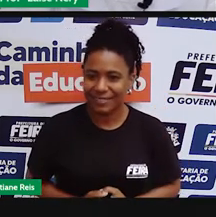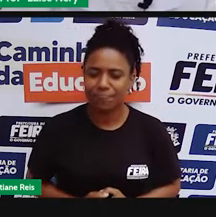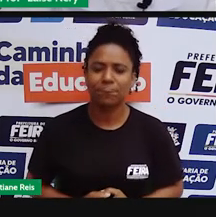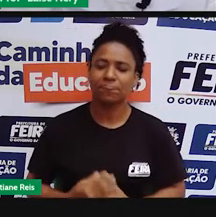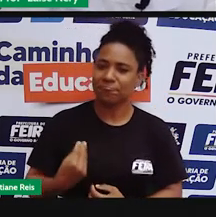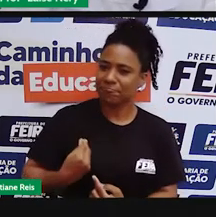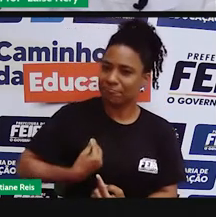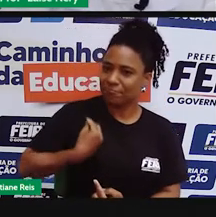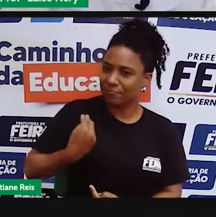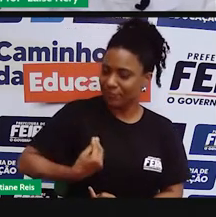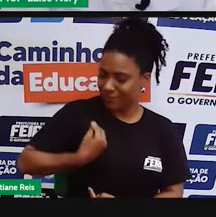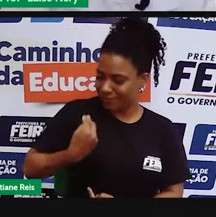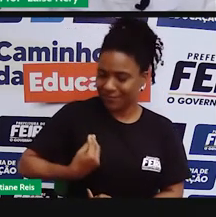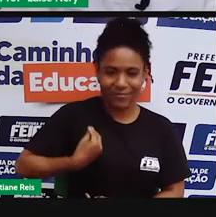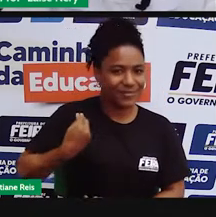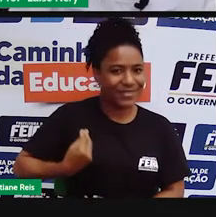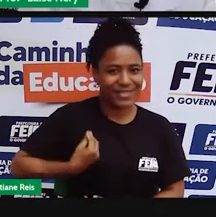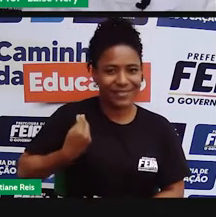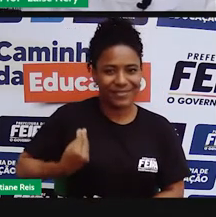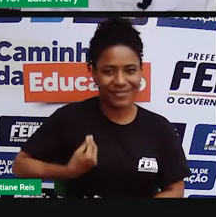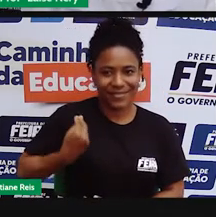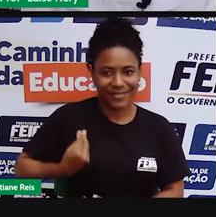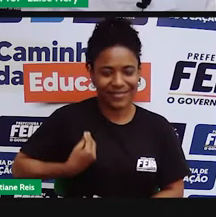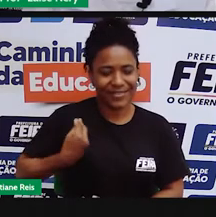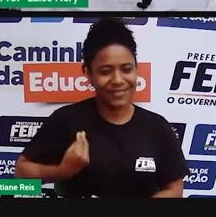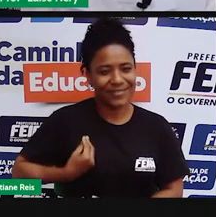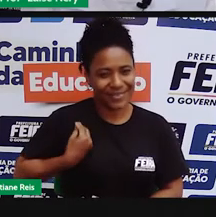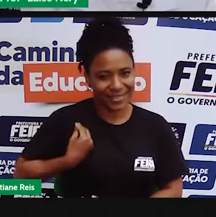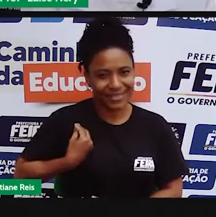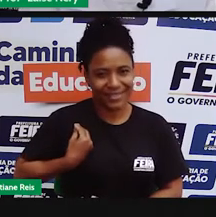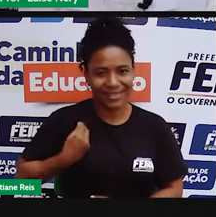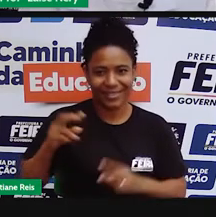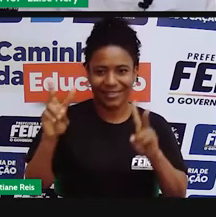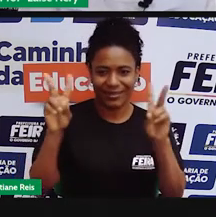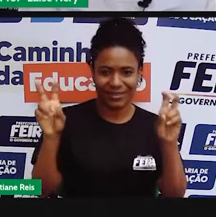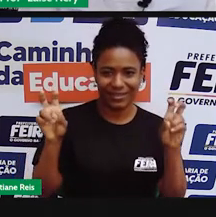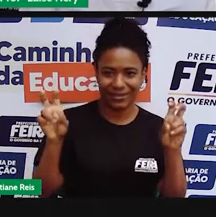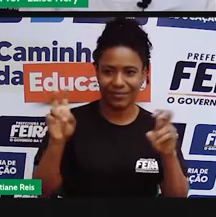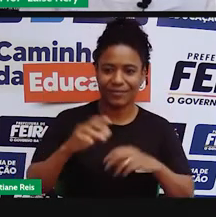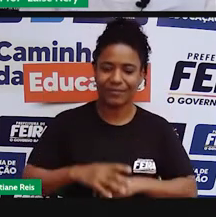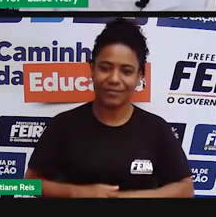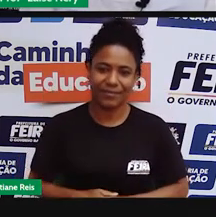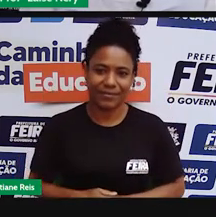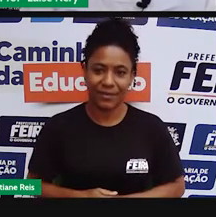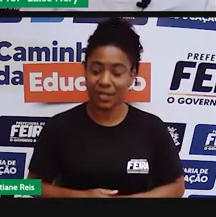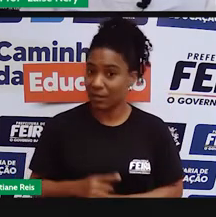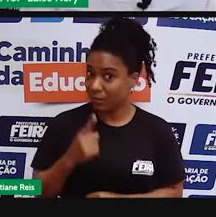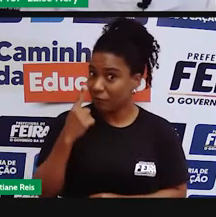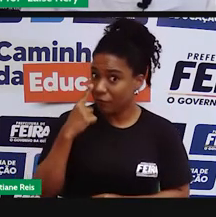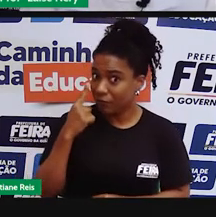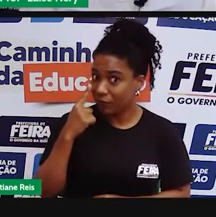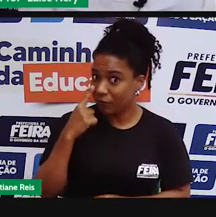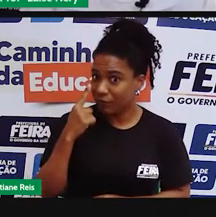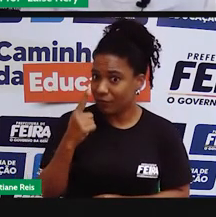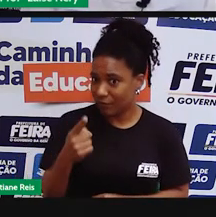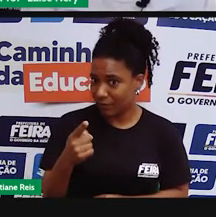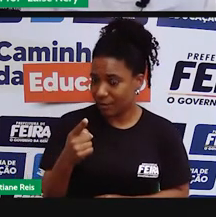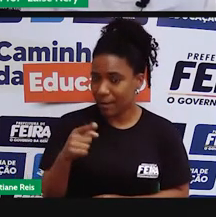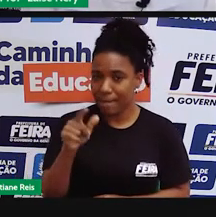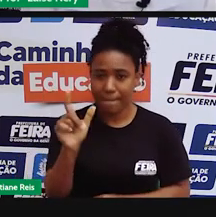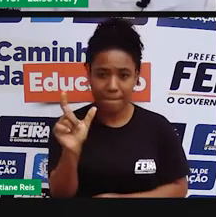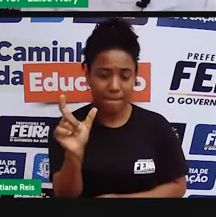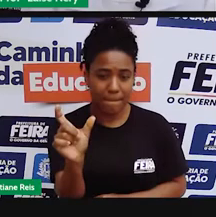Viver é o título do poema. E ele começa assim. E eu quero que vocês observem as